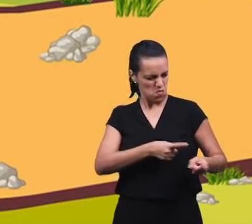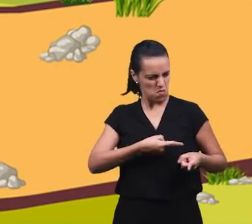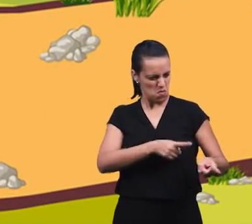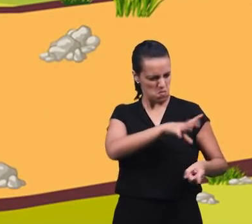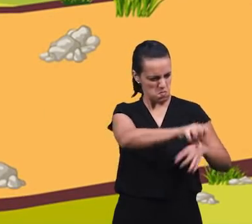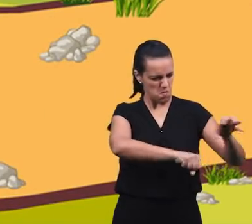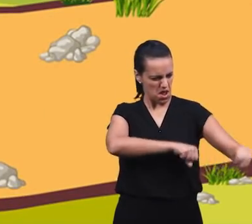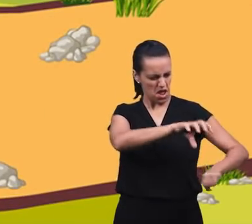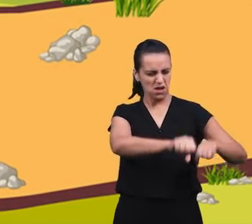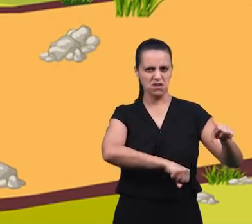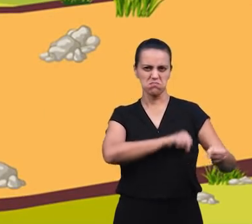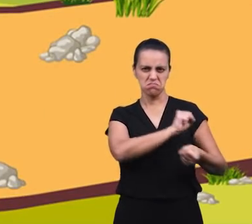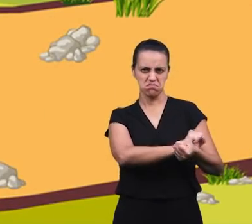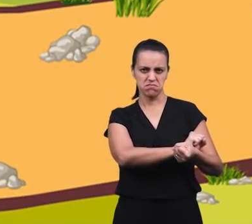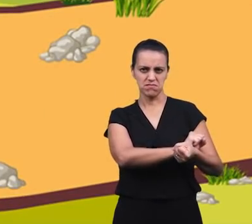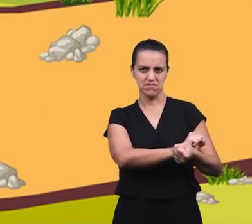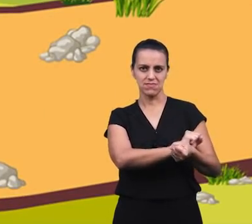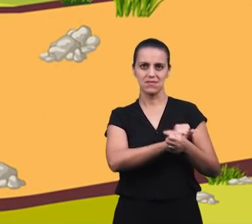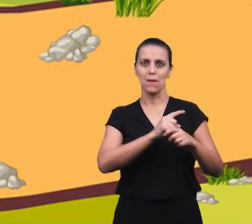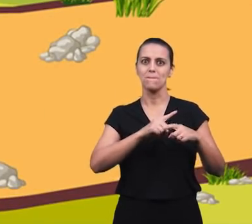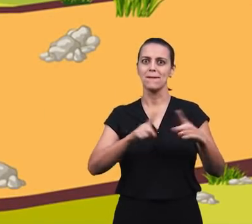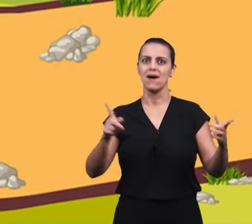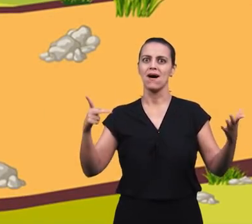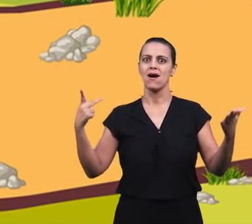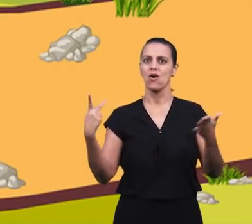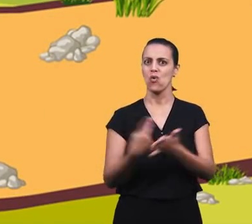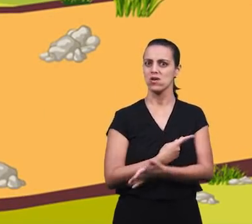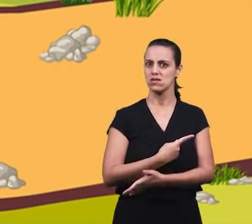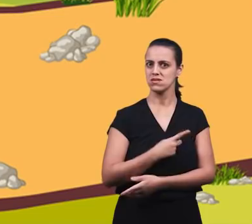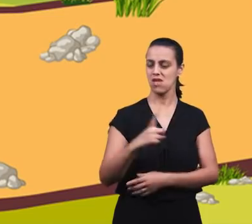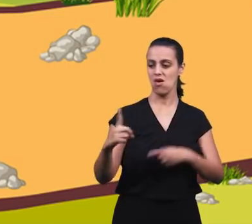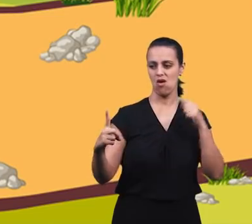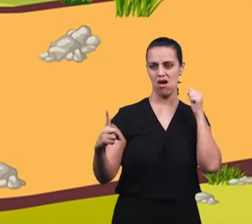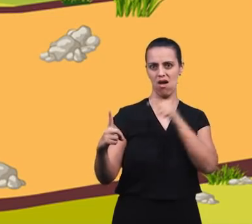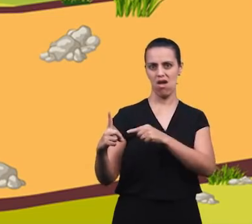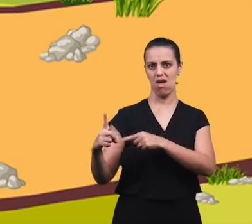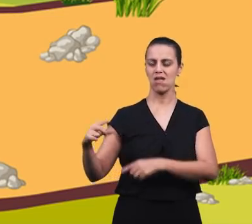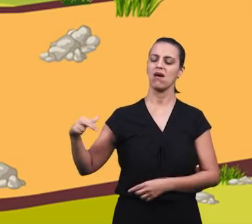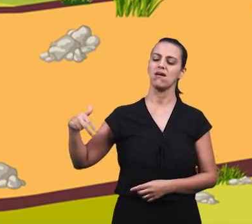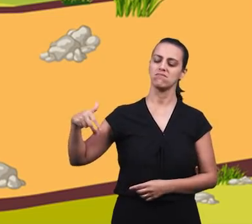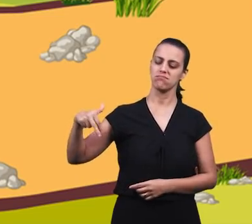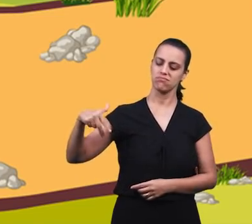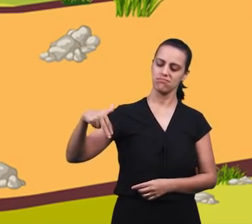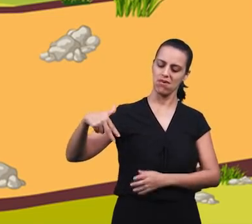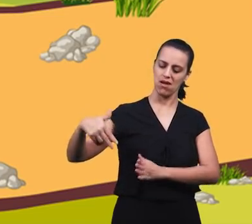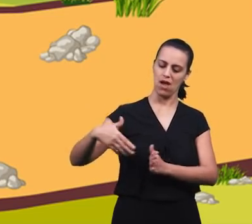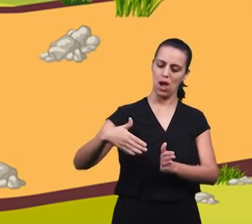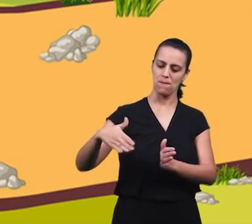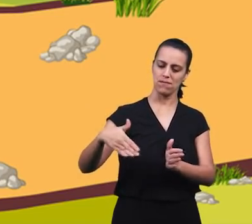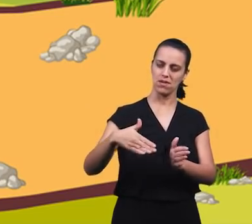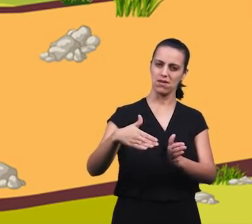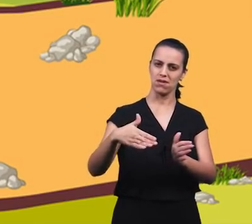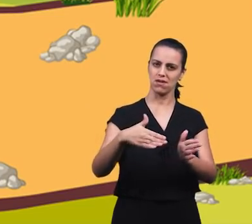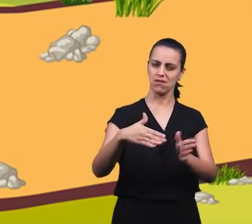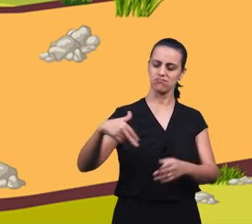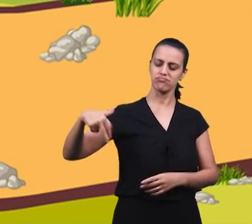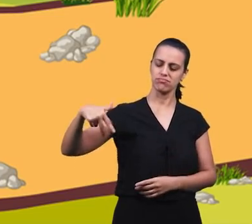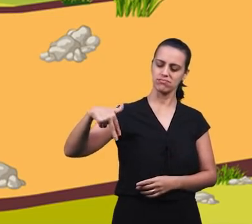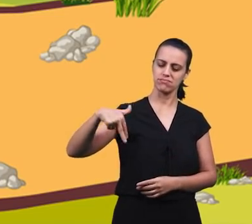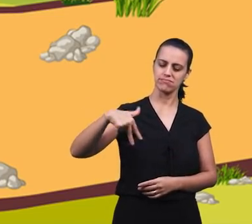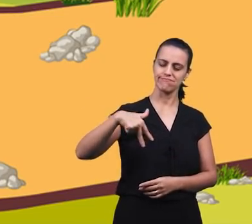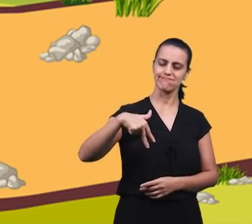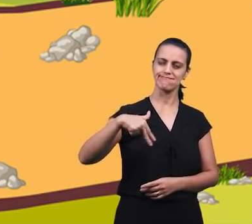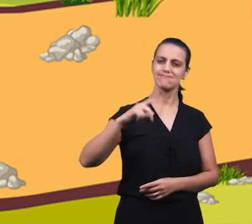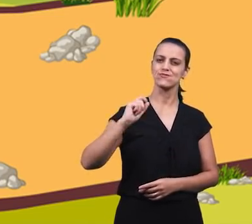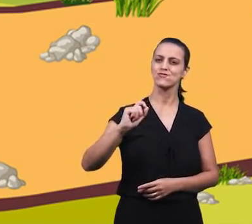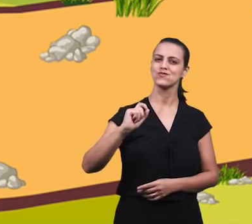Mas este homem, um dia, quando ele estava indo para Damasco, perseguir os servos do Senhor, ele teve